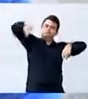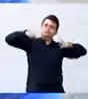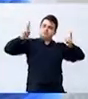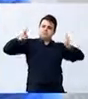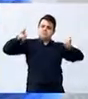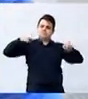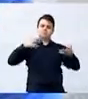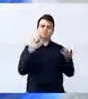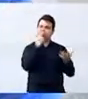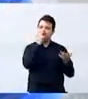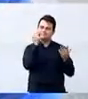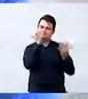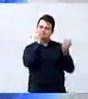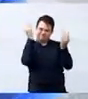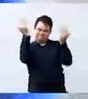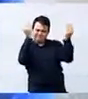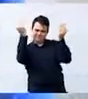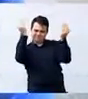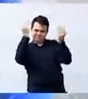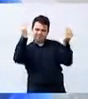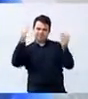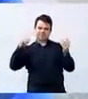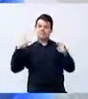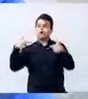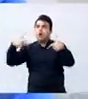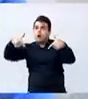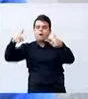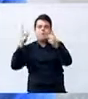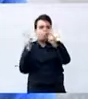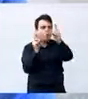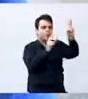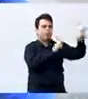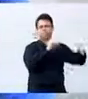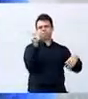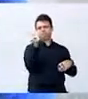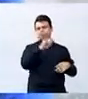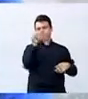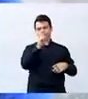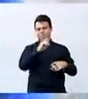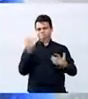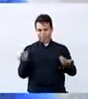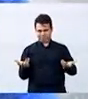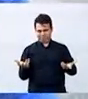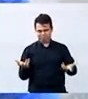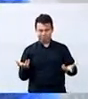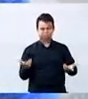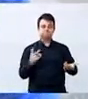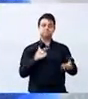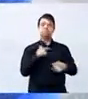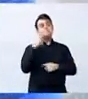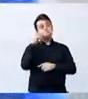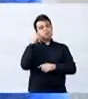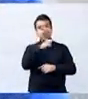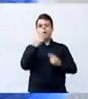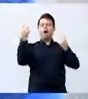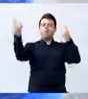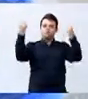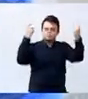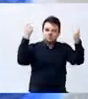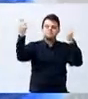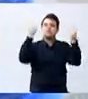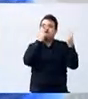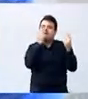não tem um cavalinho diferente, um cavalinho igual ao outro, né? Aí eu costumo dizer que o autismo é um grande